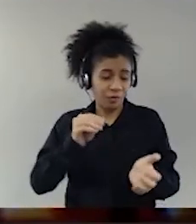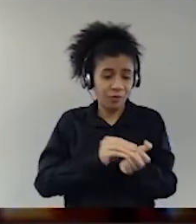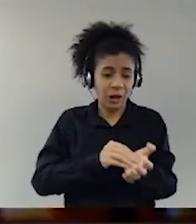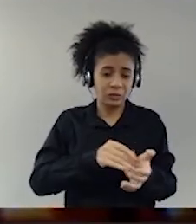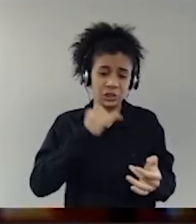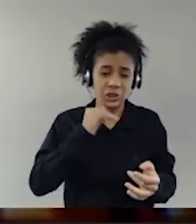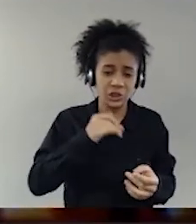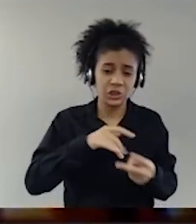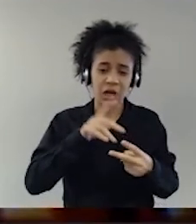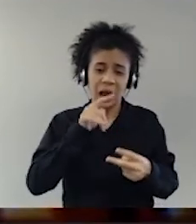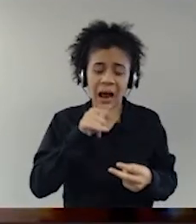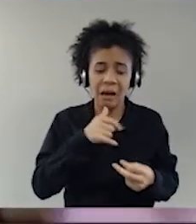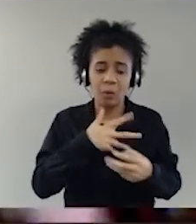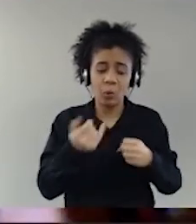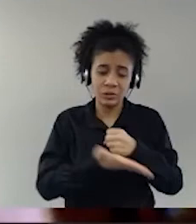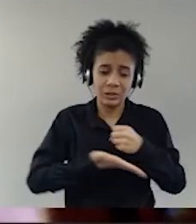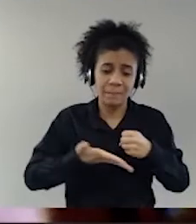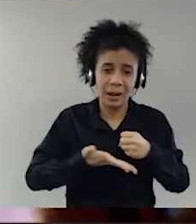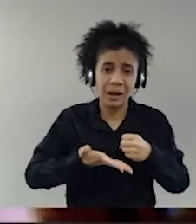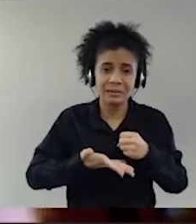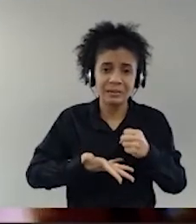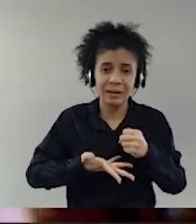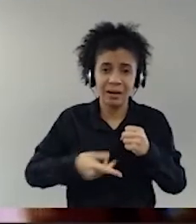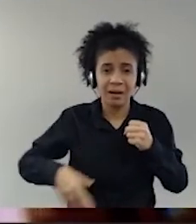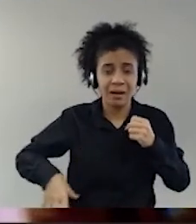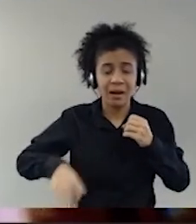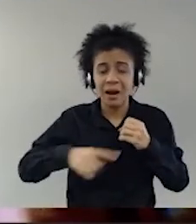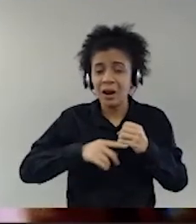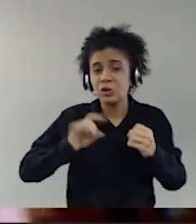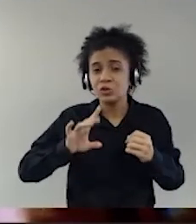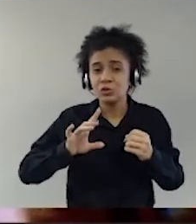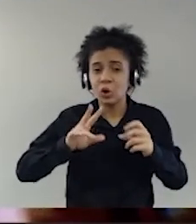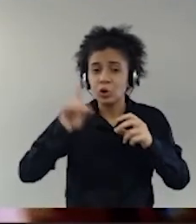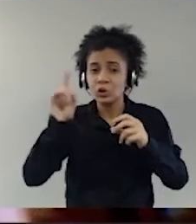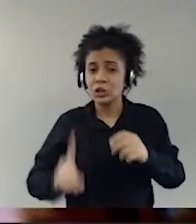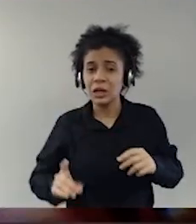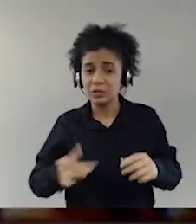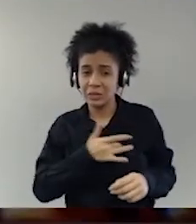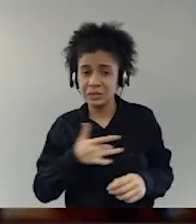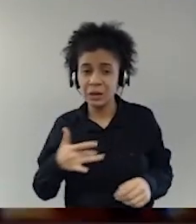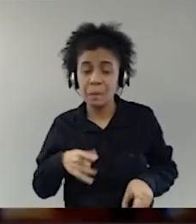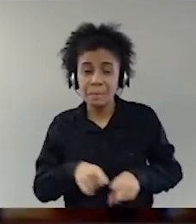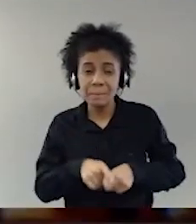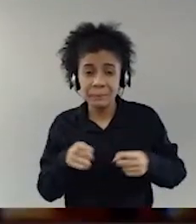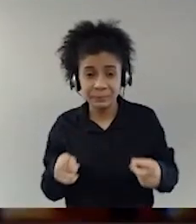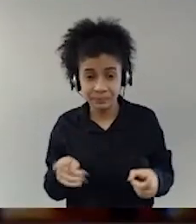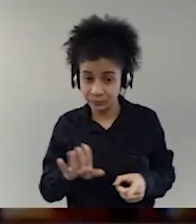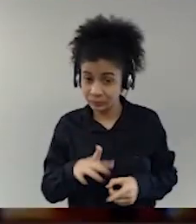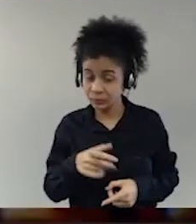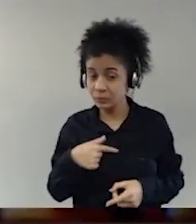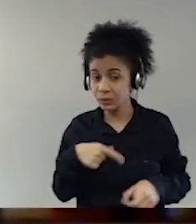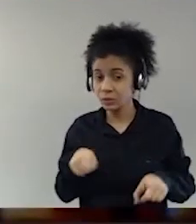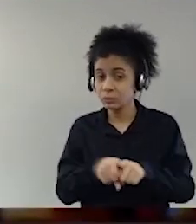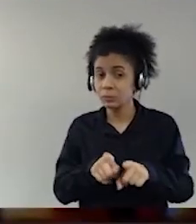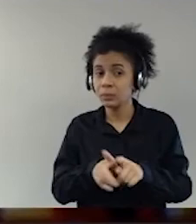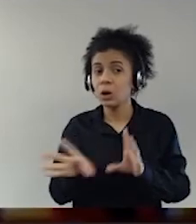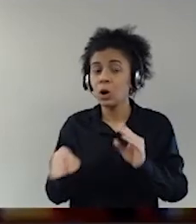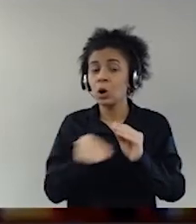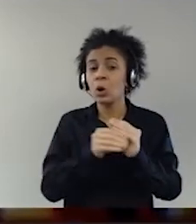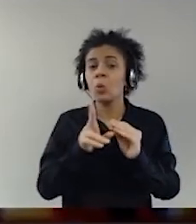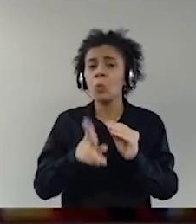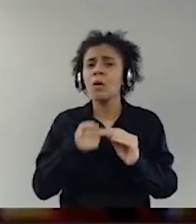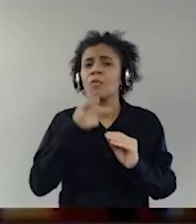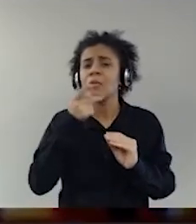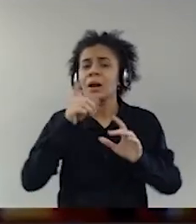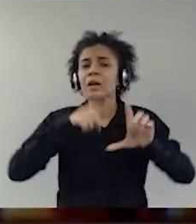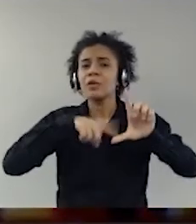das dificuldades que nós temos hoje faladas a respeito do direito à saúde, mas, aí eu faço aqui referência, como